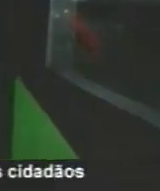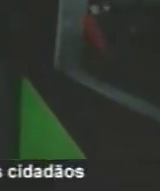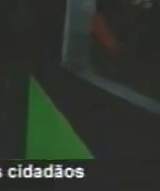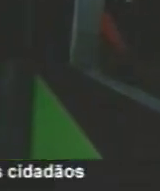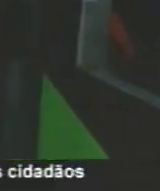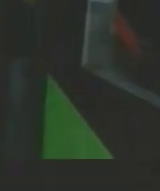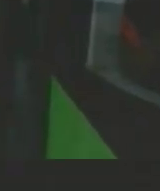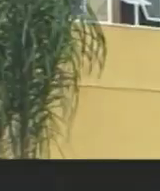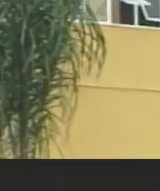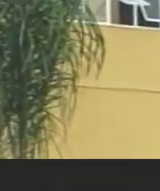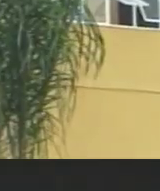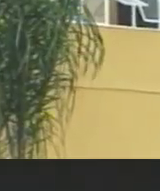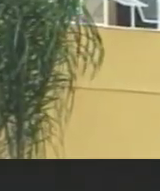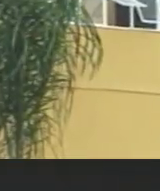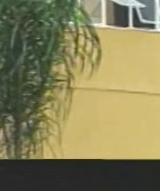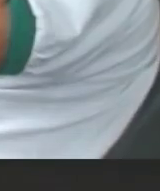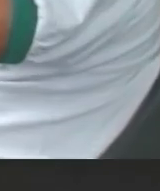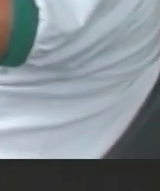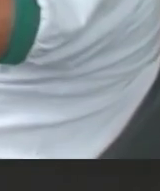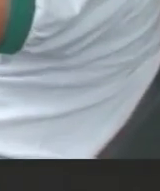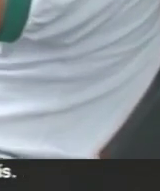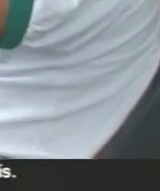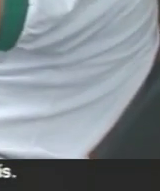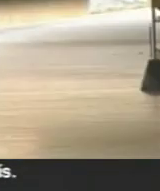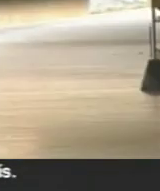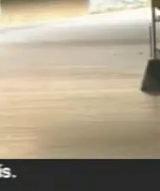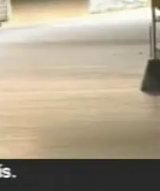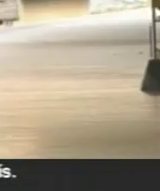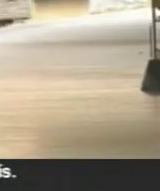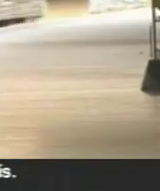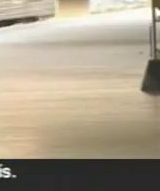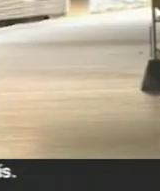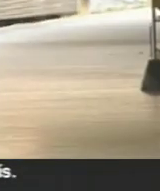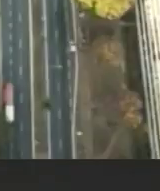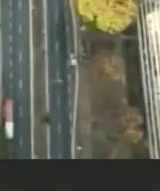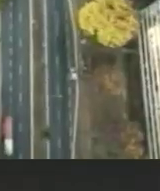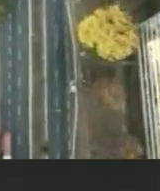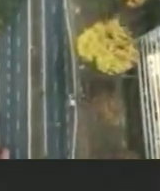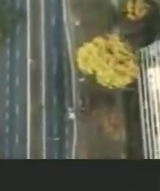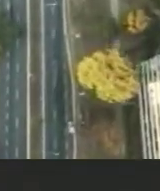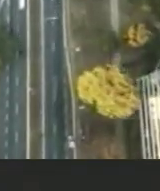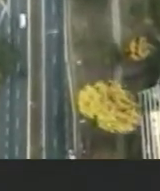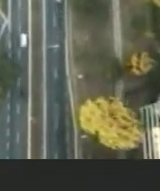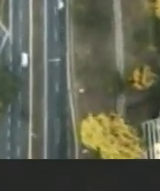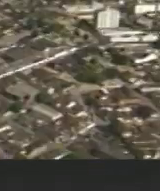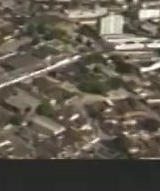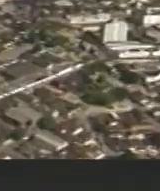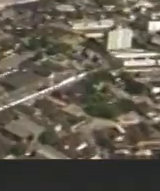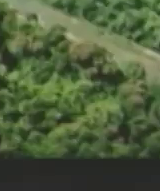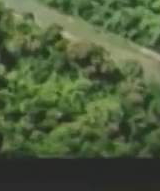vida para os cidadãos e contribuem para a melhoria do desempenho econômico do país.